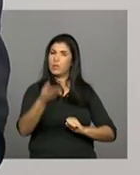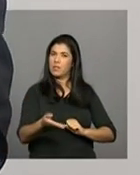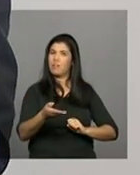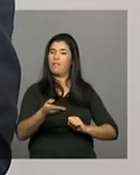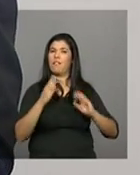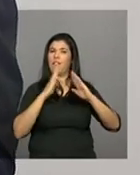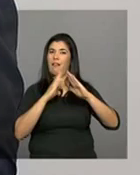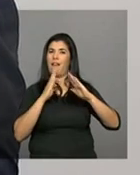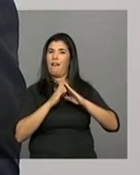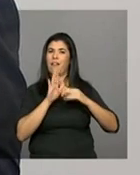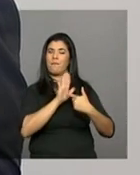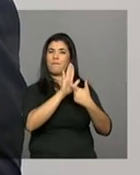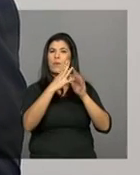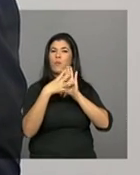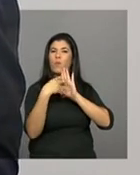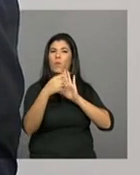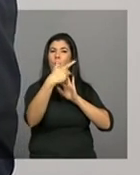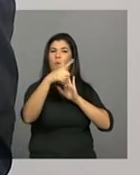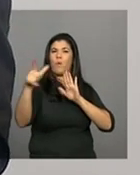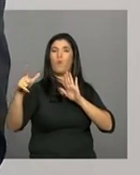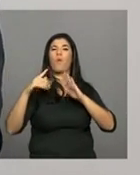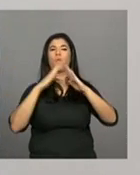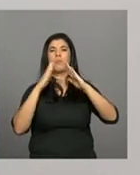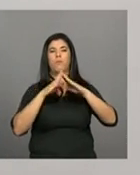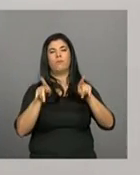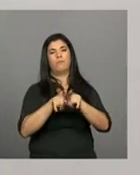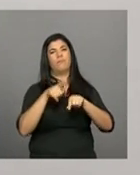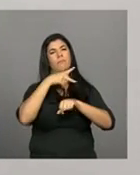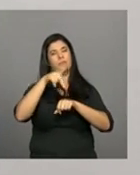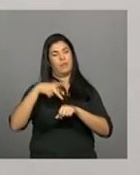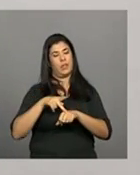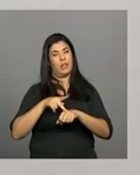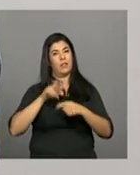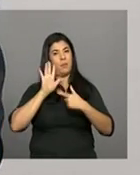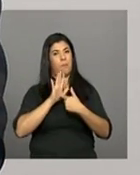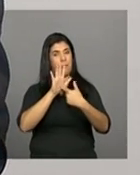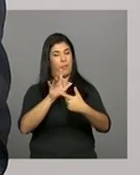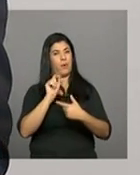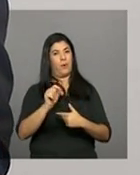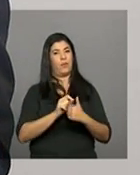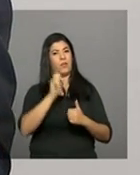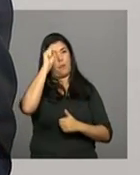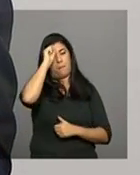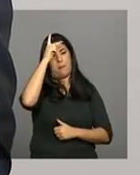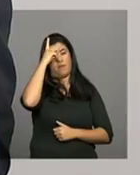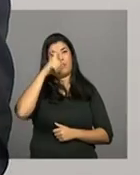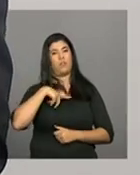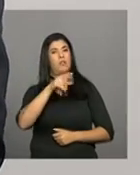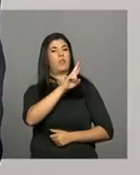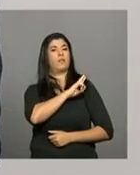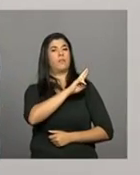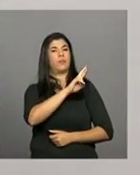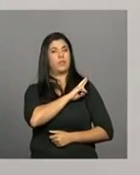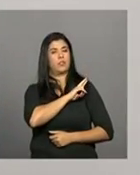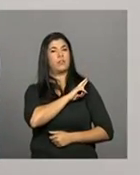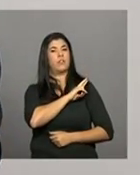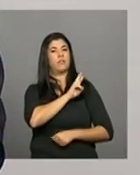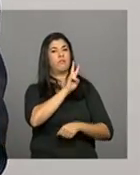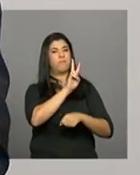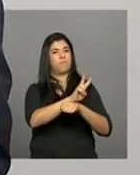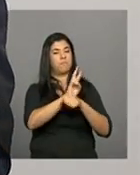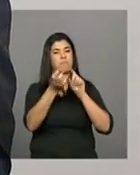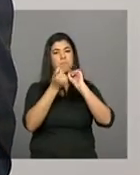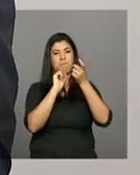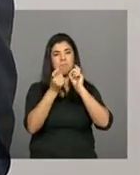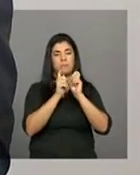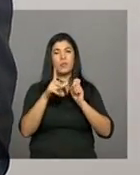e referência para as demais casas do país. Vale salientar que a Prefeitura será a gestora da Casa da Mulher Brasileira e